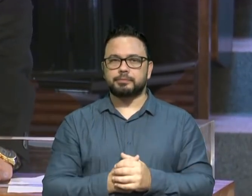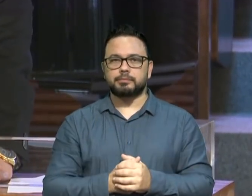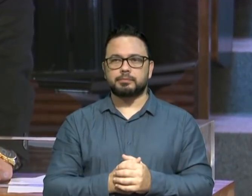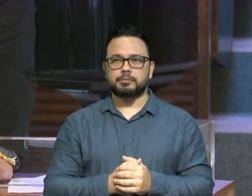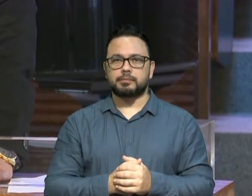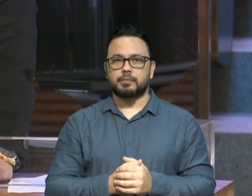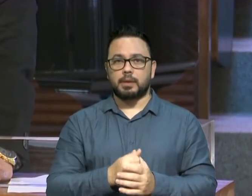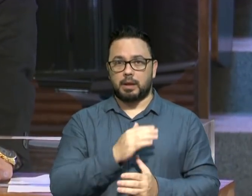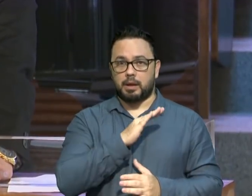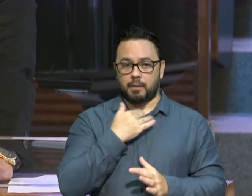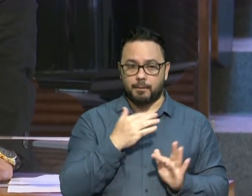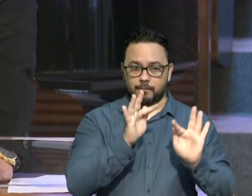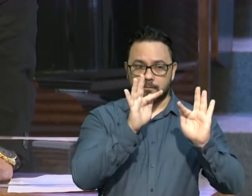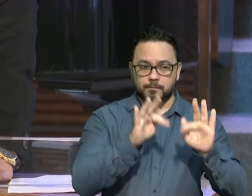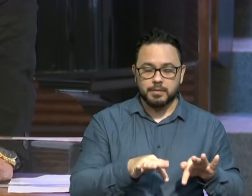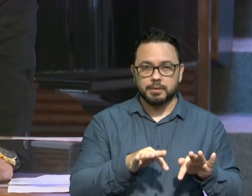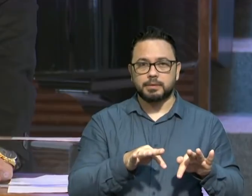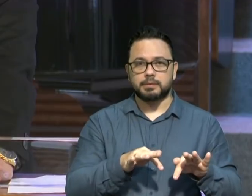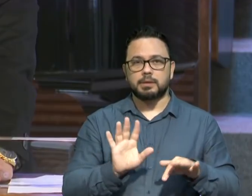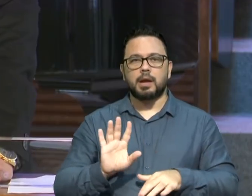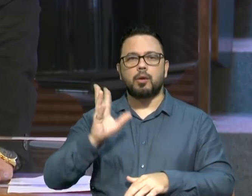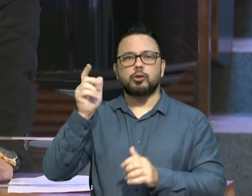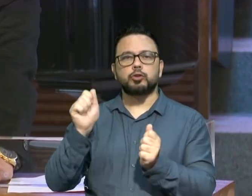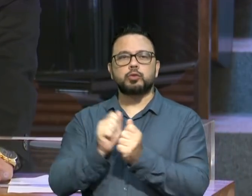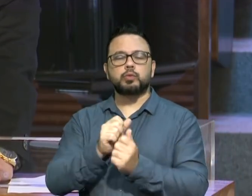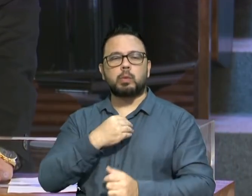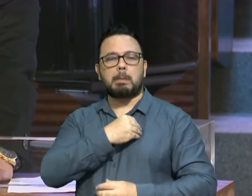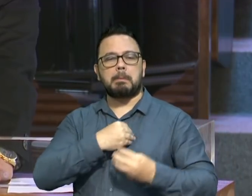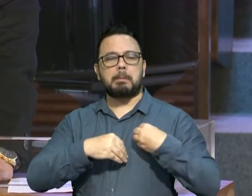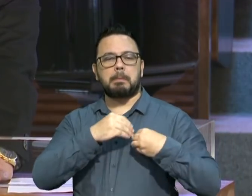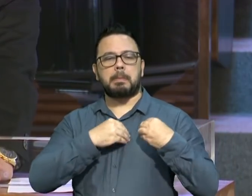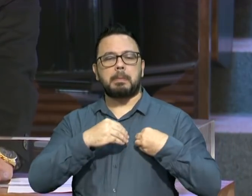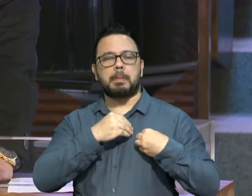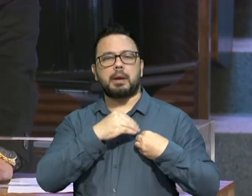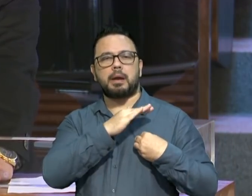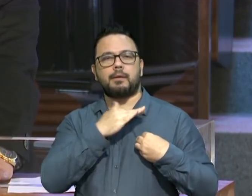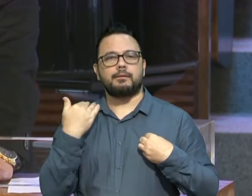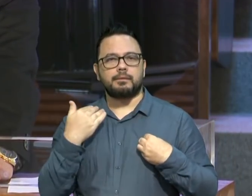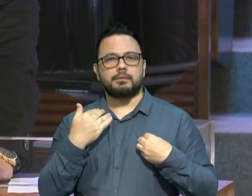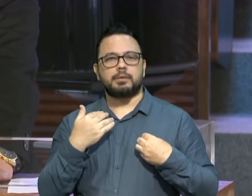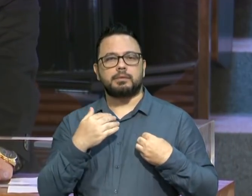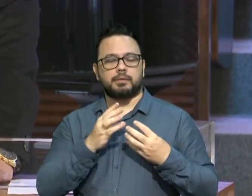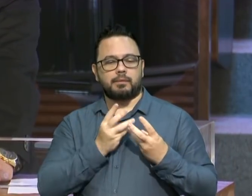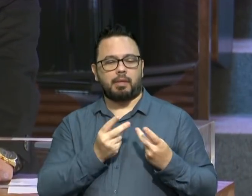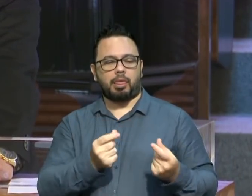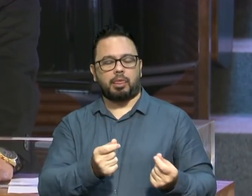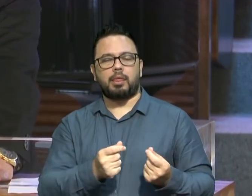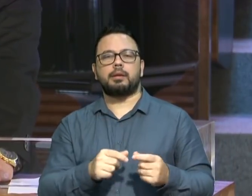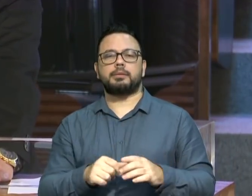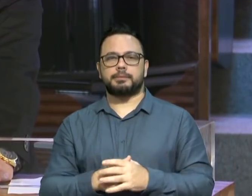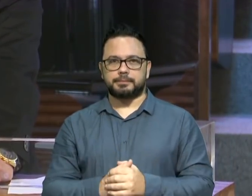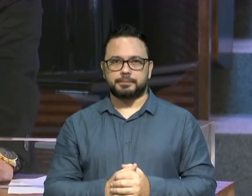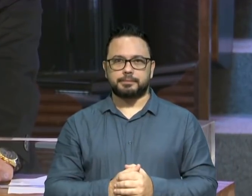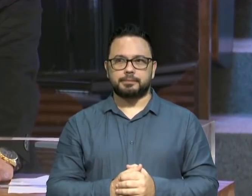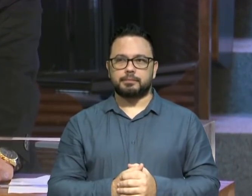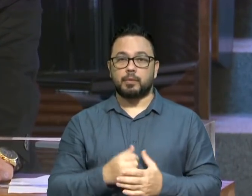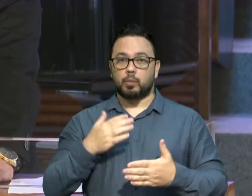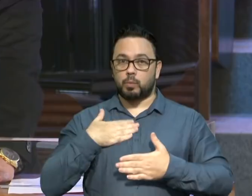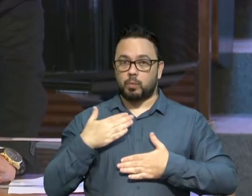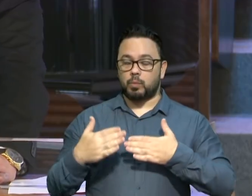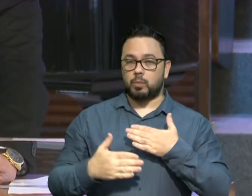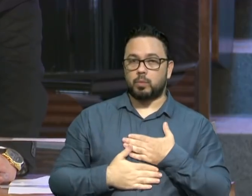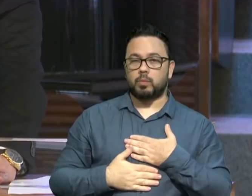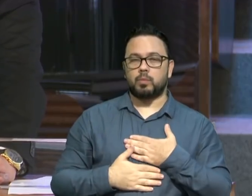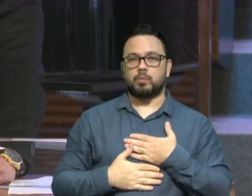se dará com o fim do Pecado é o fim da morte se dará com o fim do Pecado e o nosso corpo